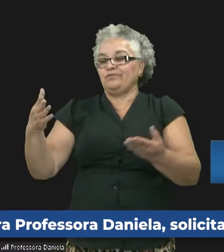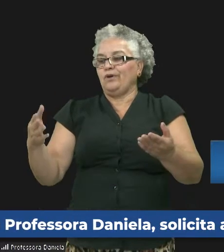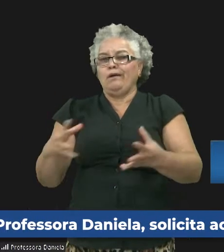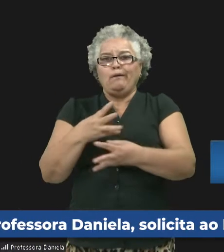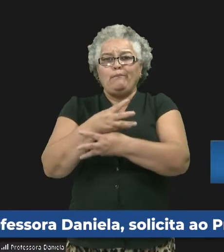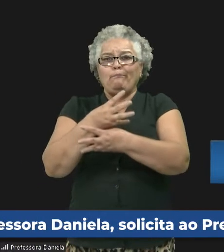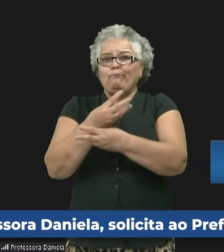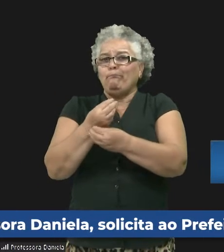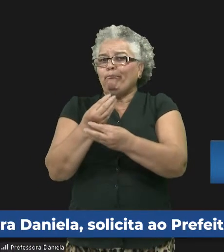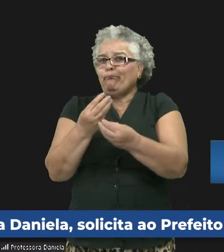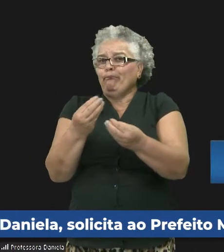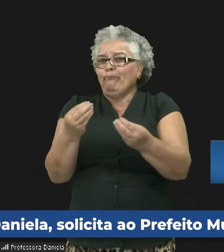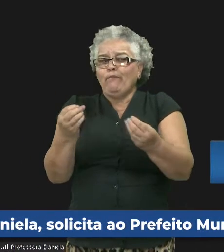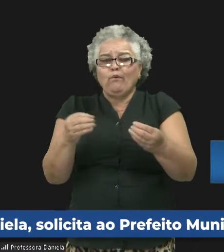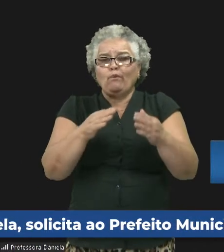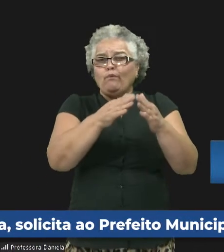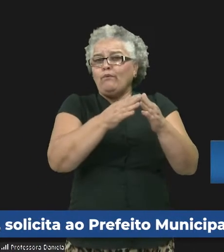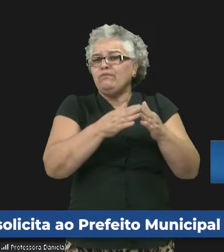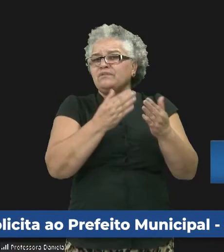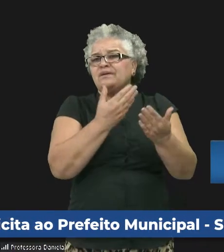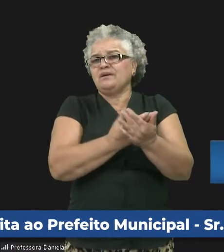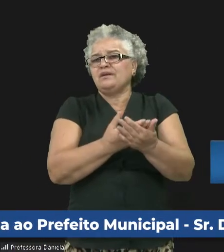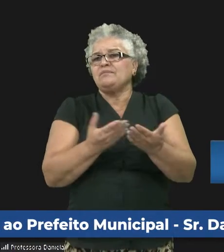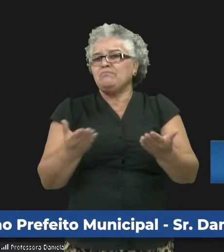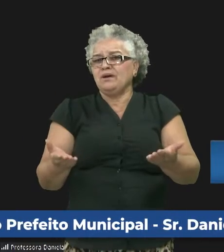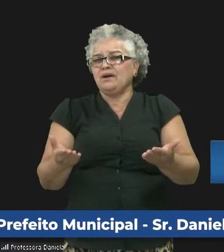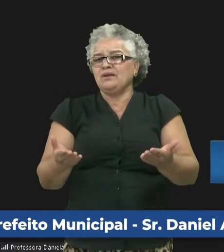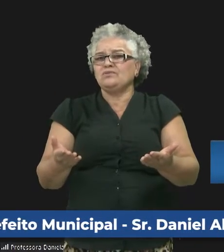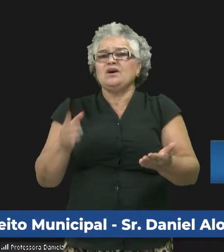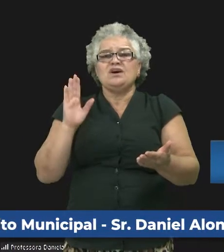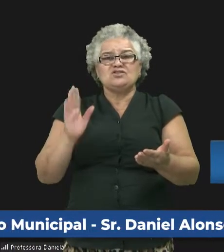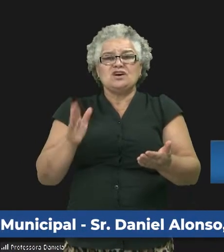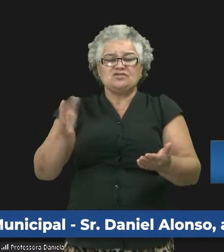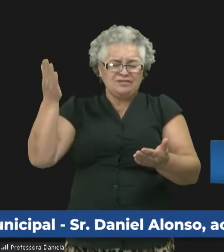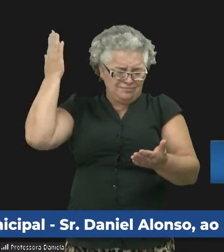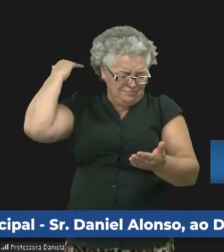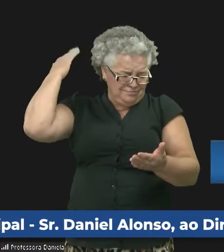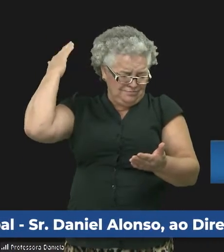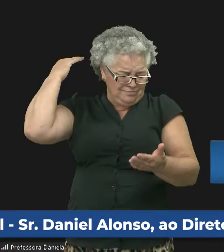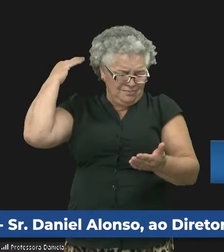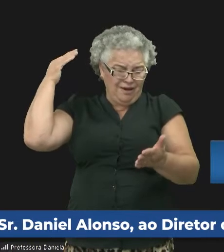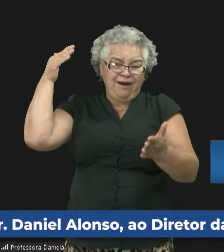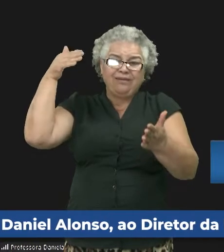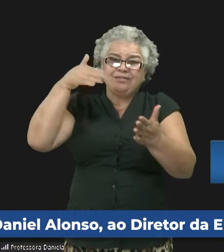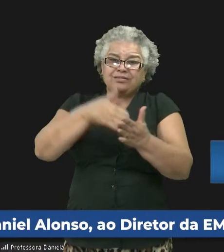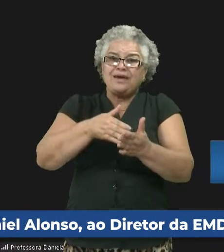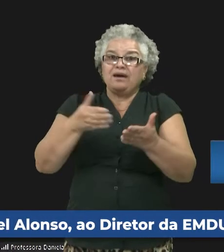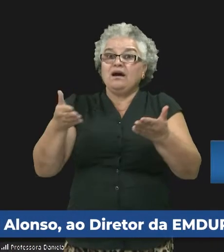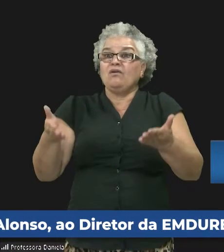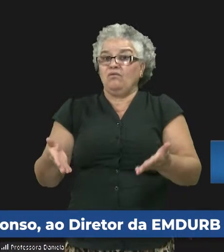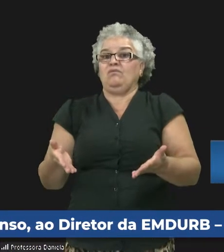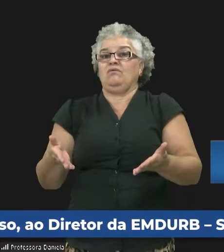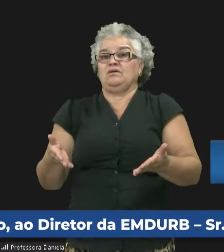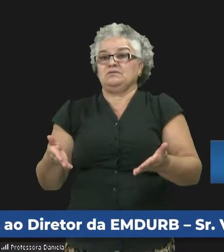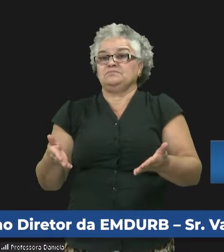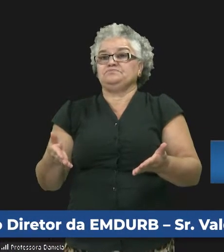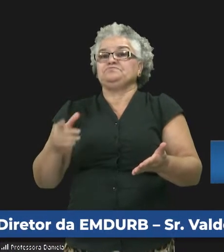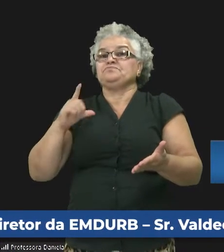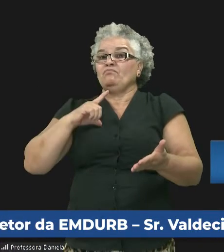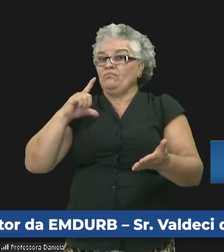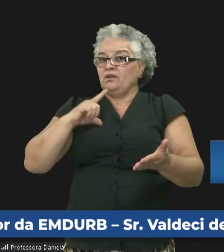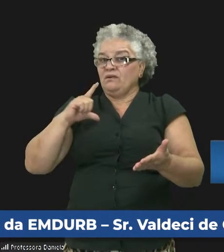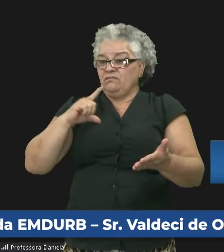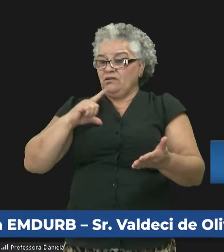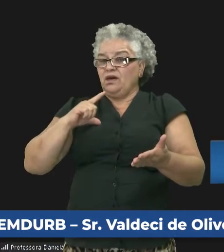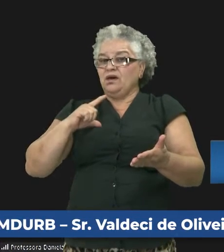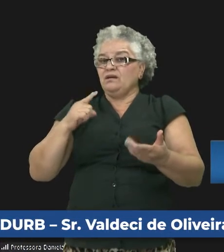vejo aqui, que, né, da gestão passada, e hoje coincidindo requerimentos dentro da